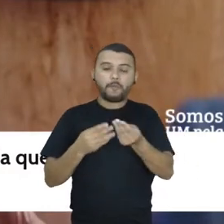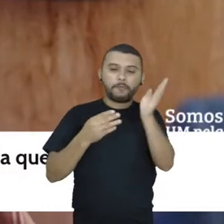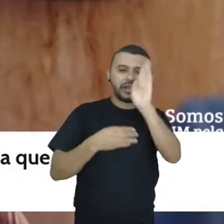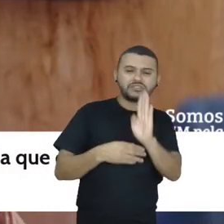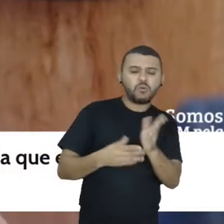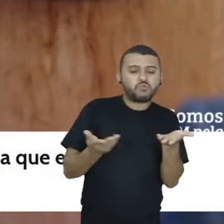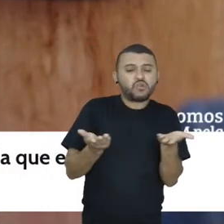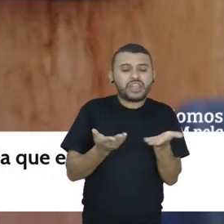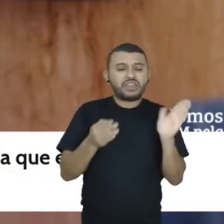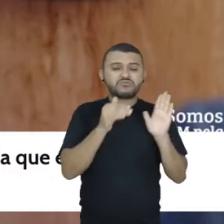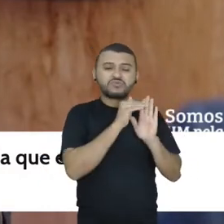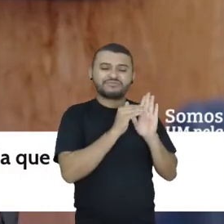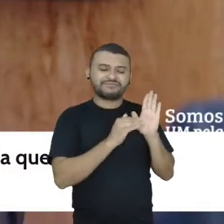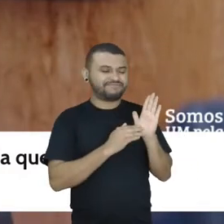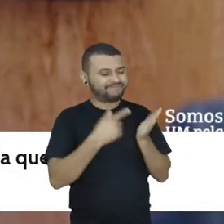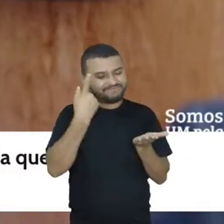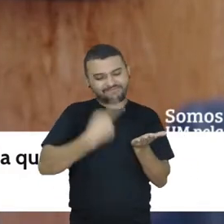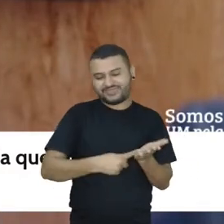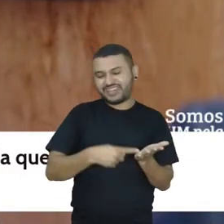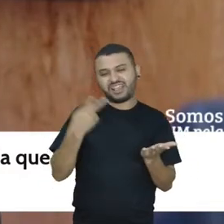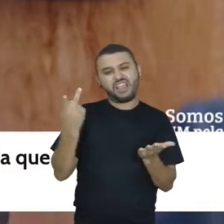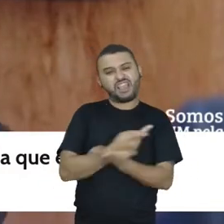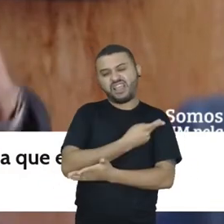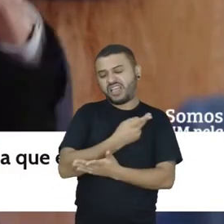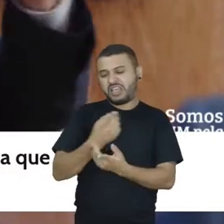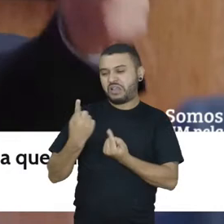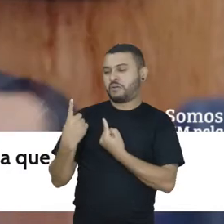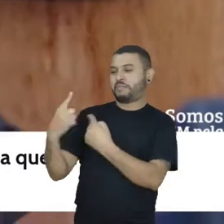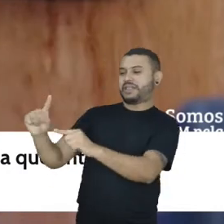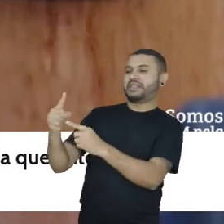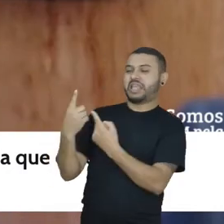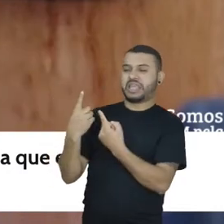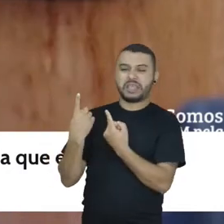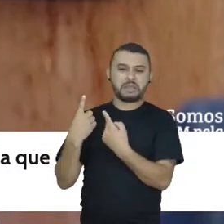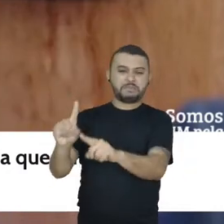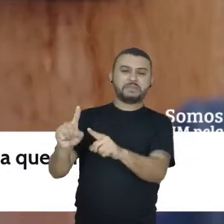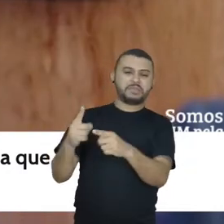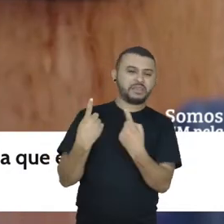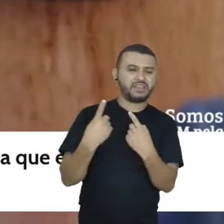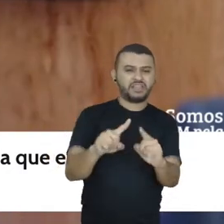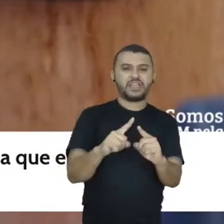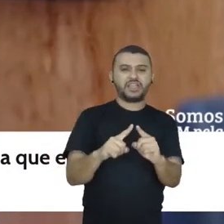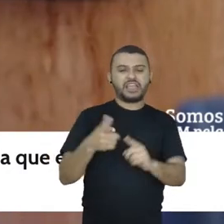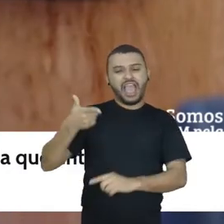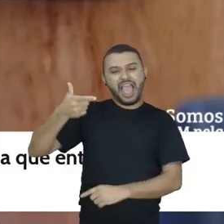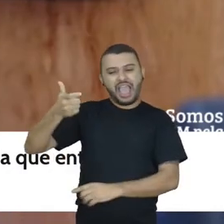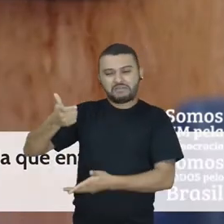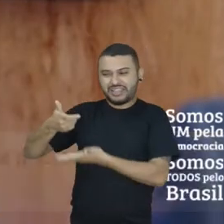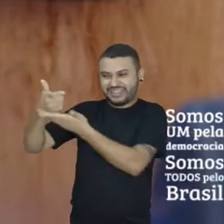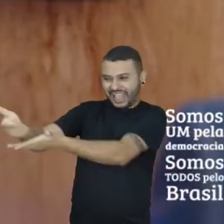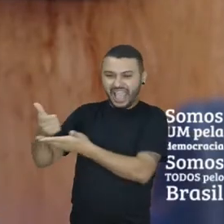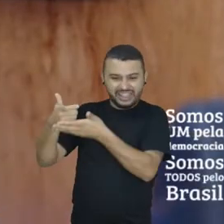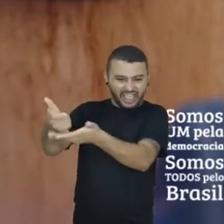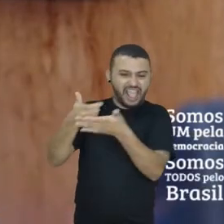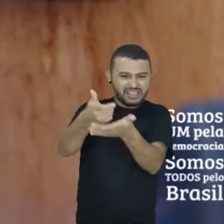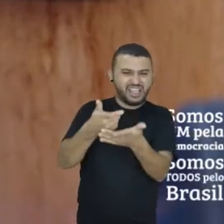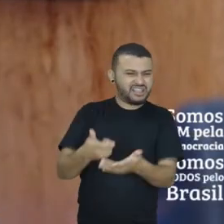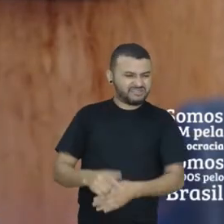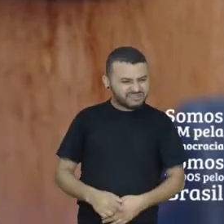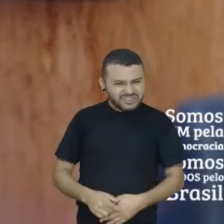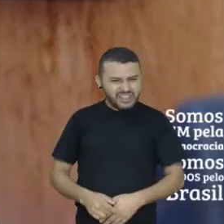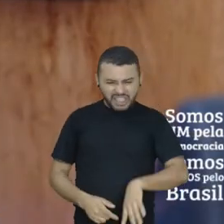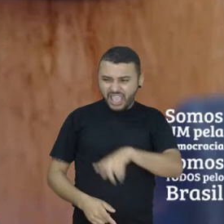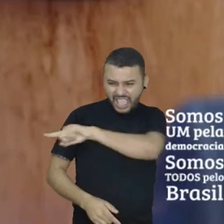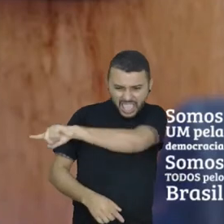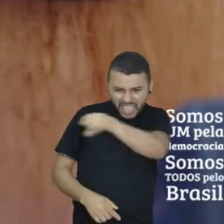agenda atrasada, agenda de combater, não sei o quê, combater, armar as pessoas. Armar para quê? Quem tem que ter arma é a